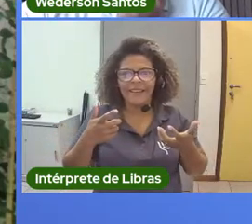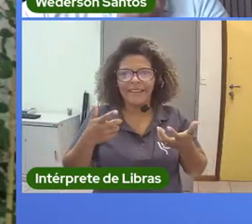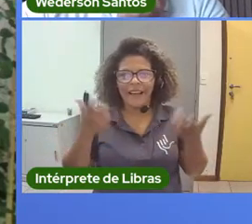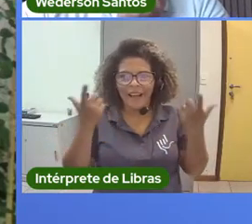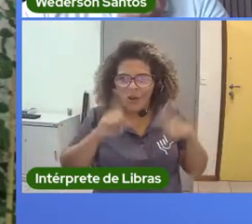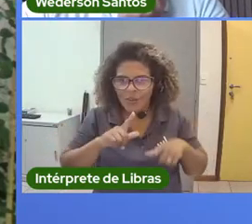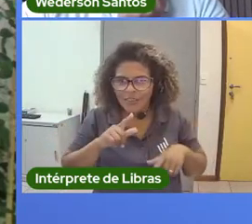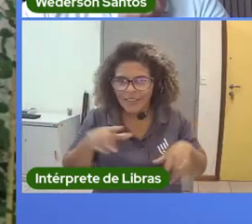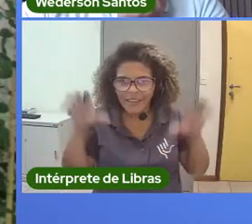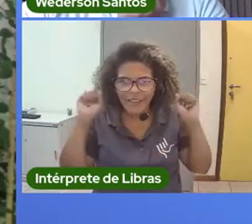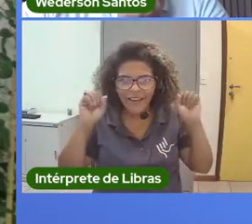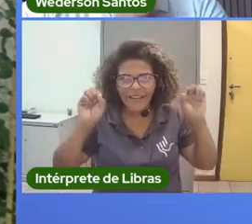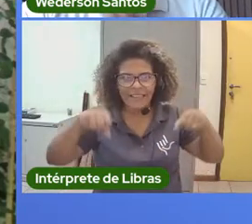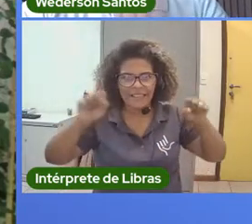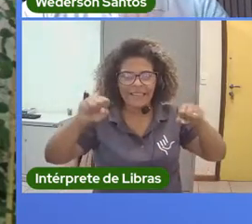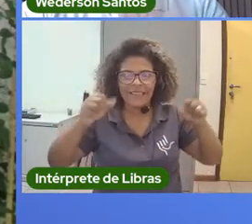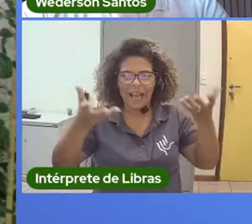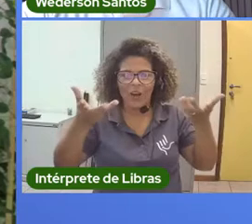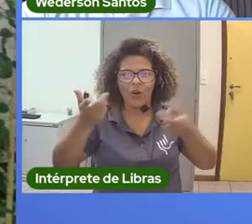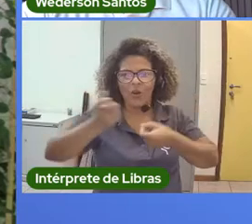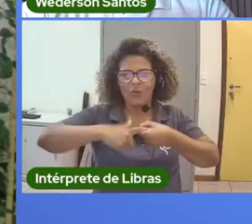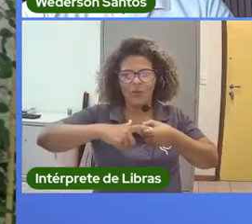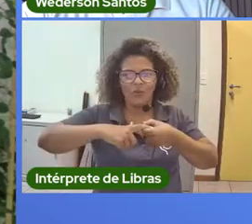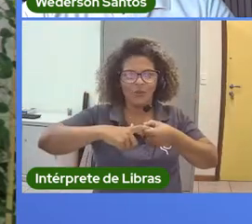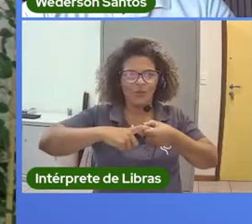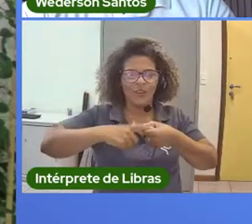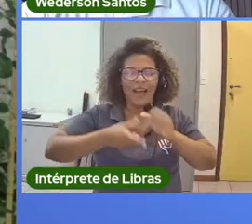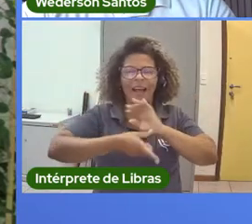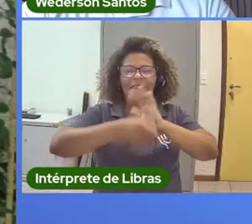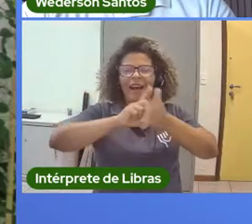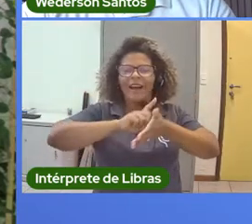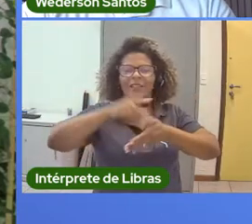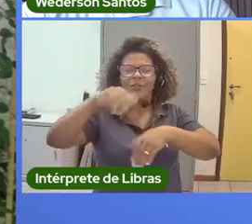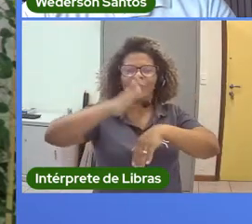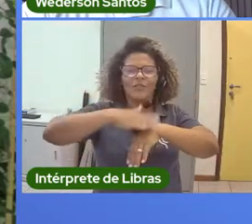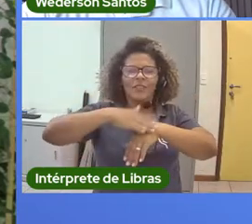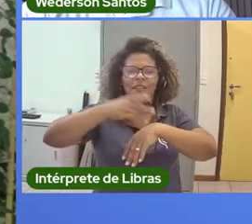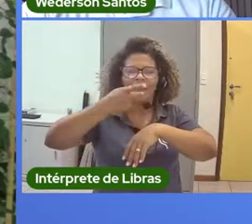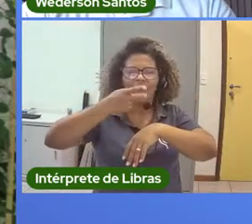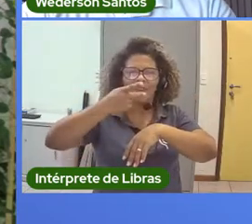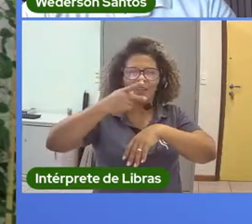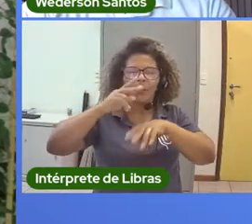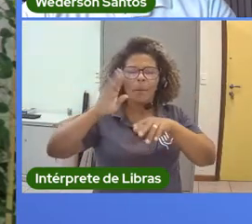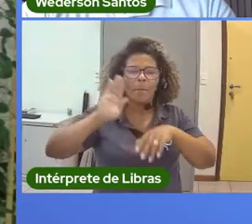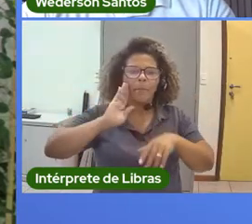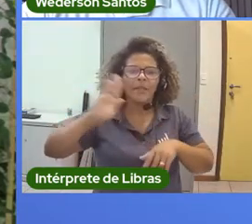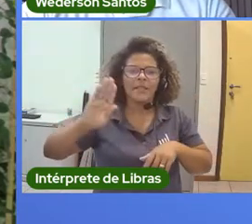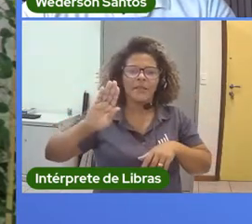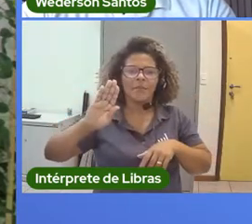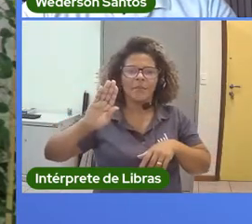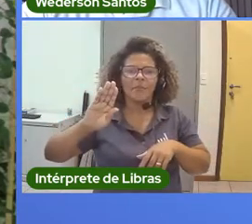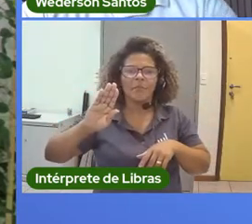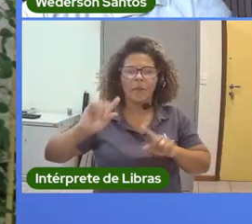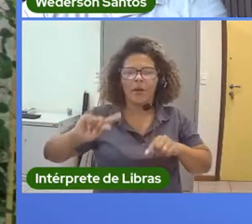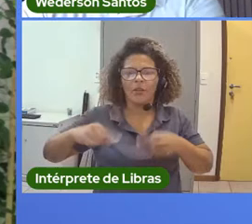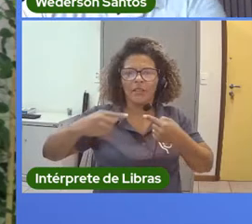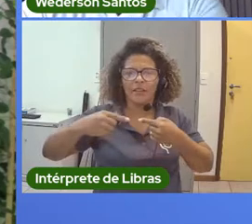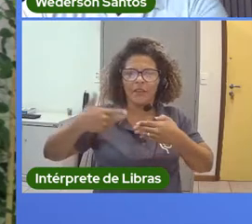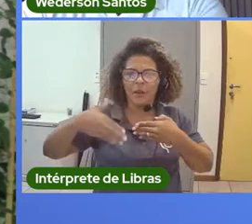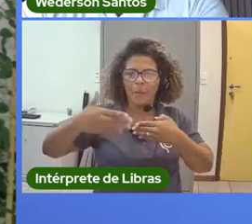ouvir? Agora sim. Travou um pouquinho quando você estava falando sobre o principal desafio, talvez, né,